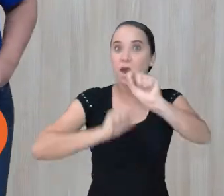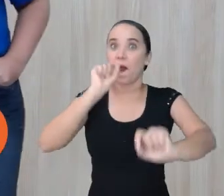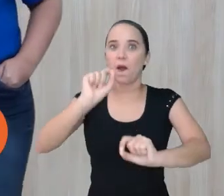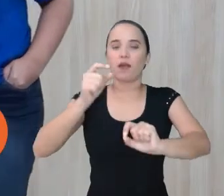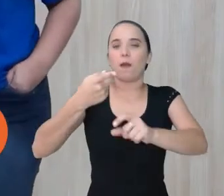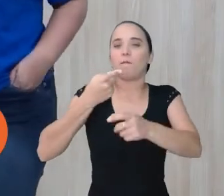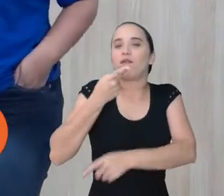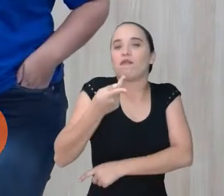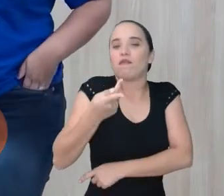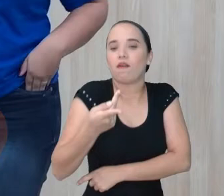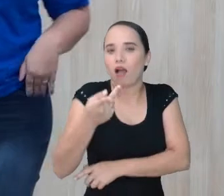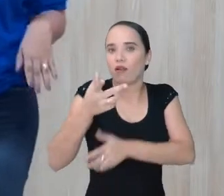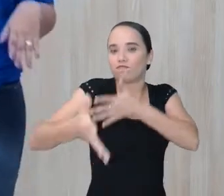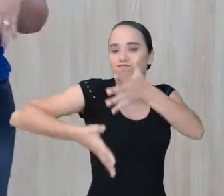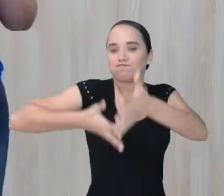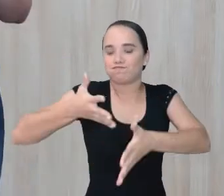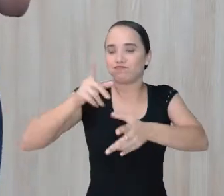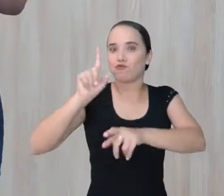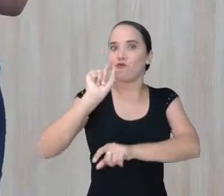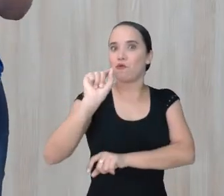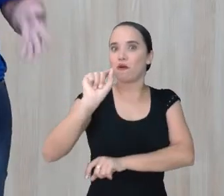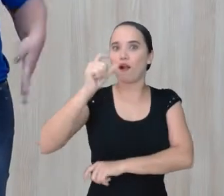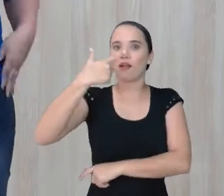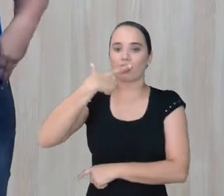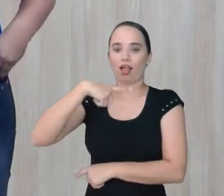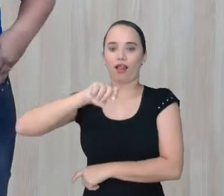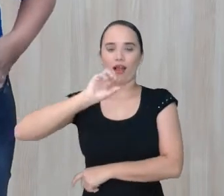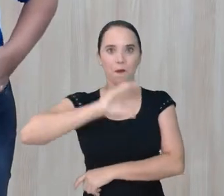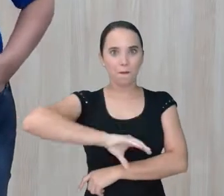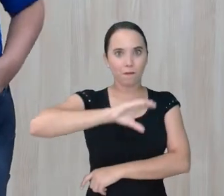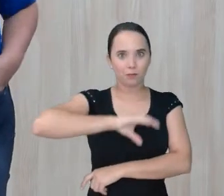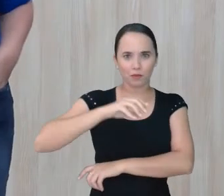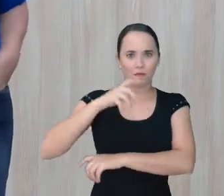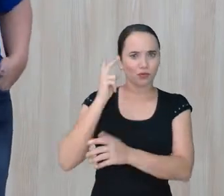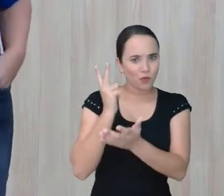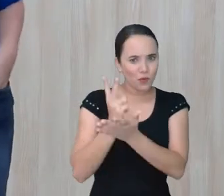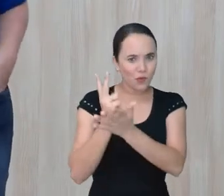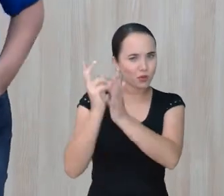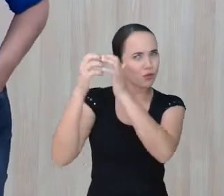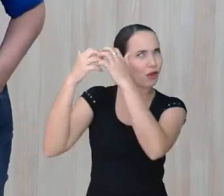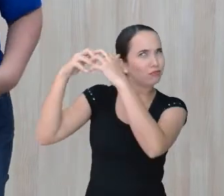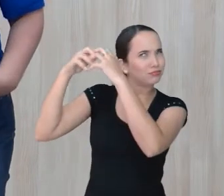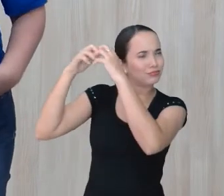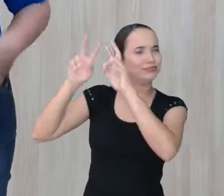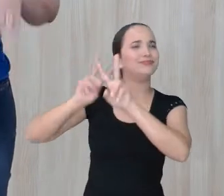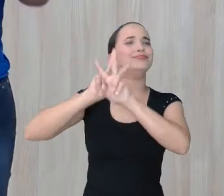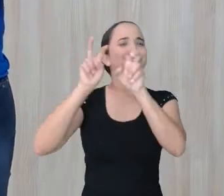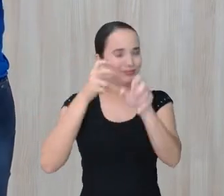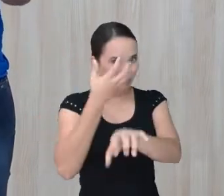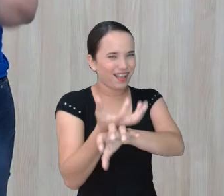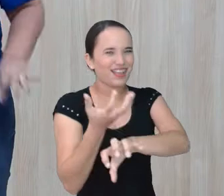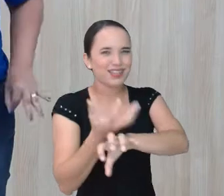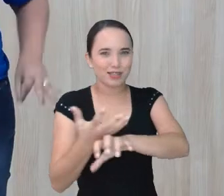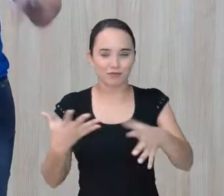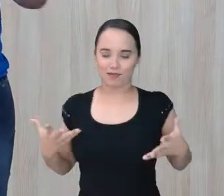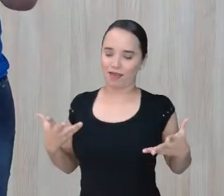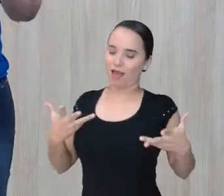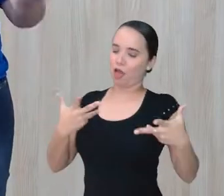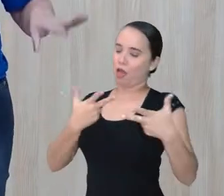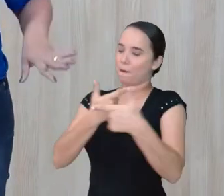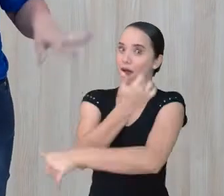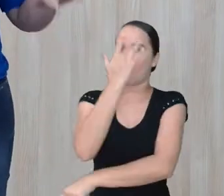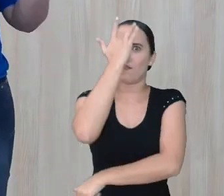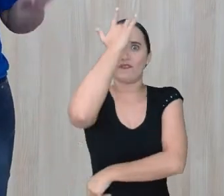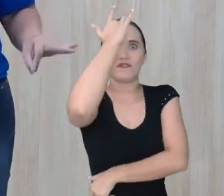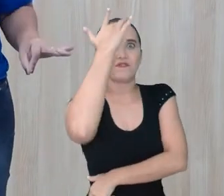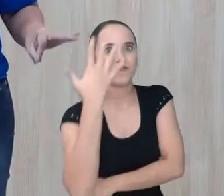língua portuguesa, para a gente continuar pensando nessa disciplina maravilhosa, fácil, simples